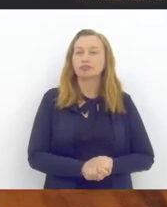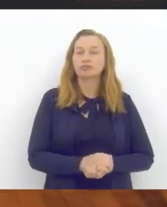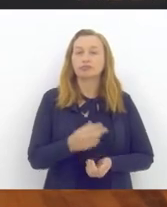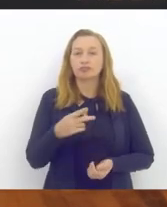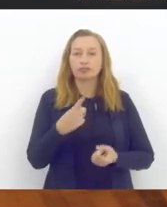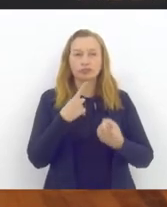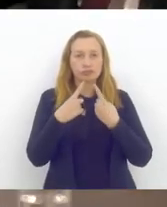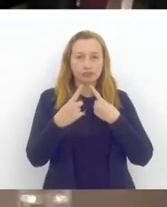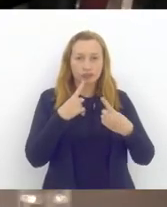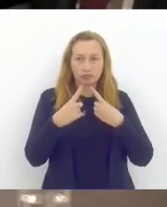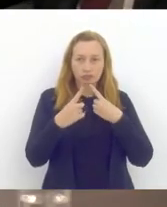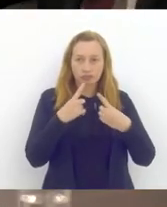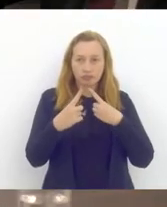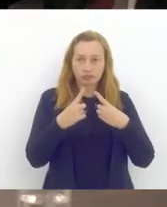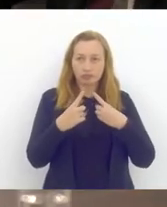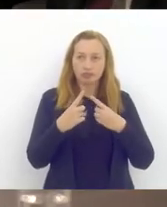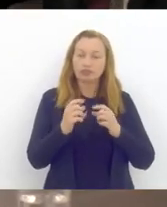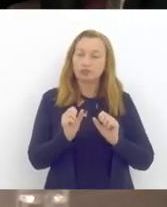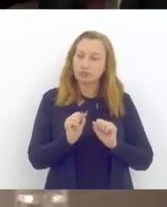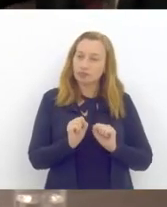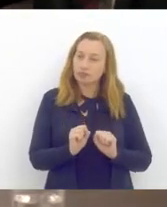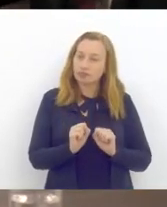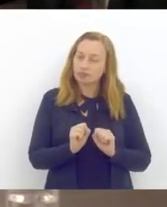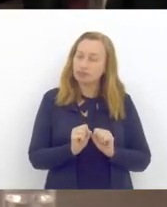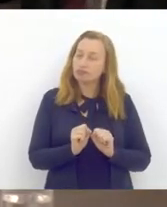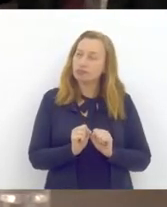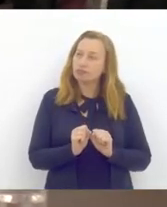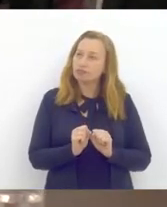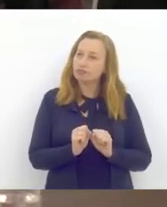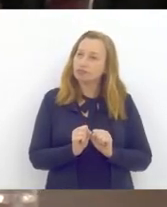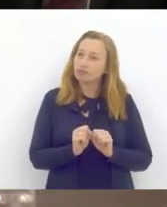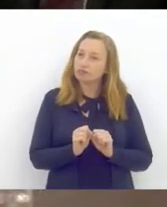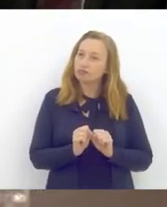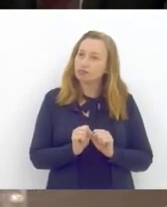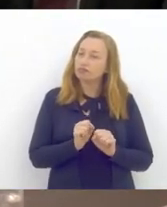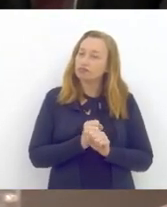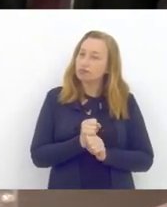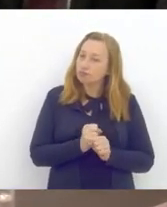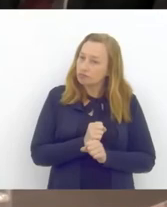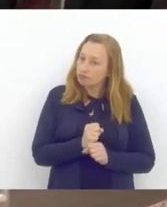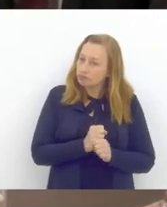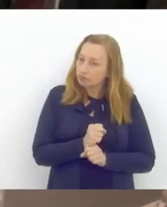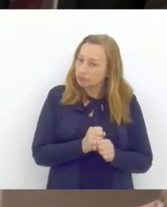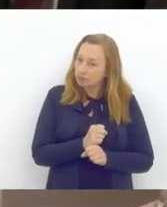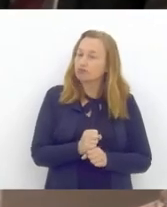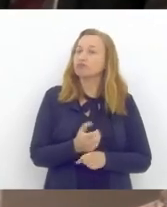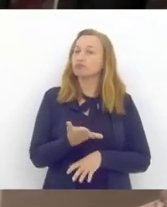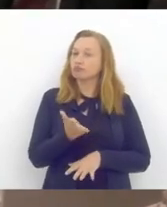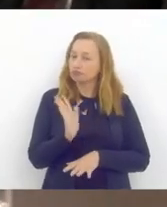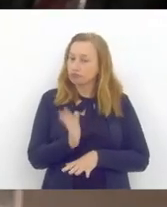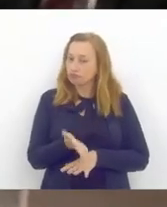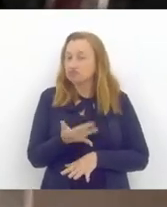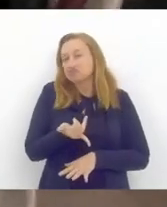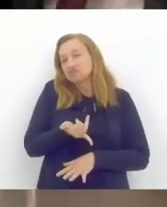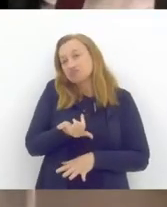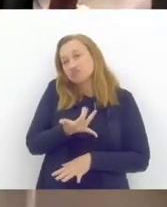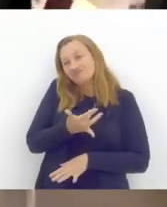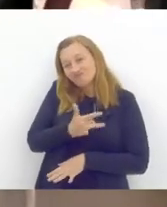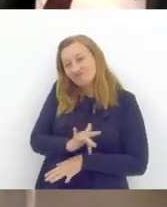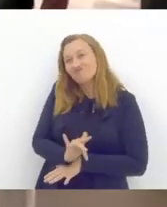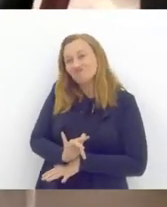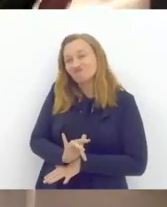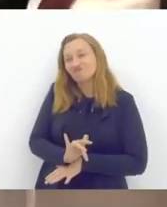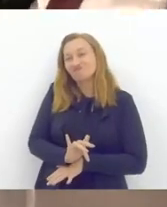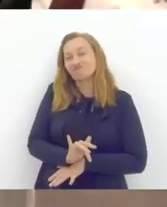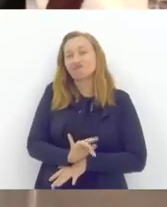debate podia ter sido feito já há muito tempo, e que pena que a